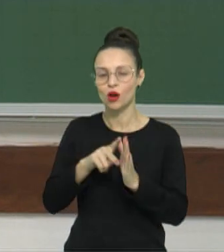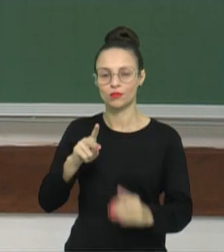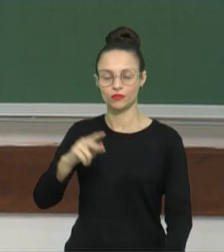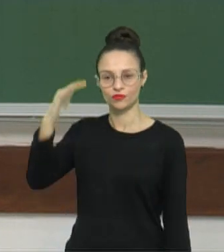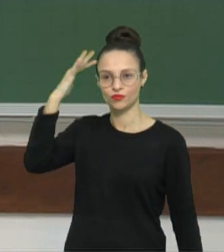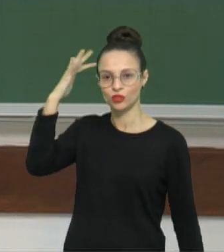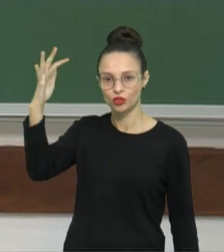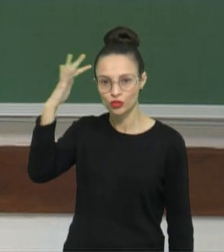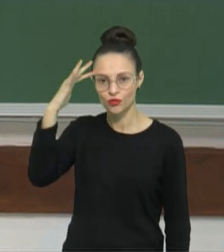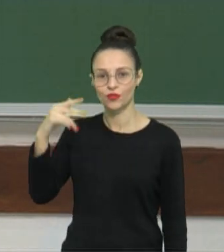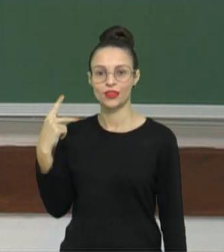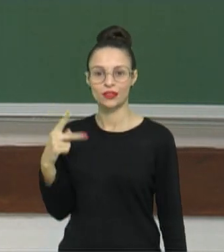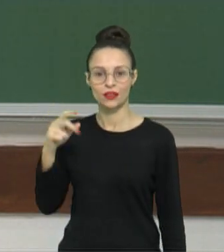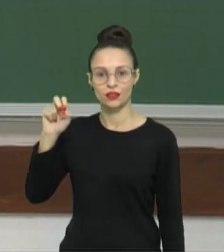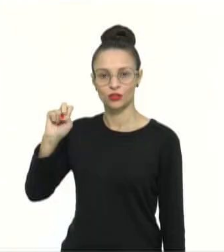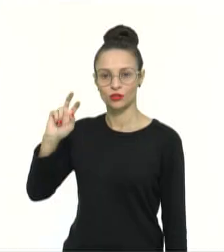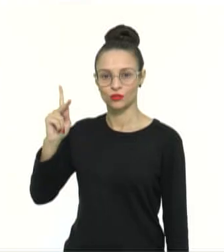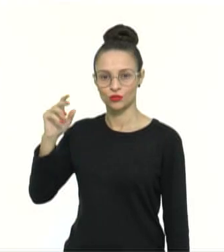e séria,